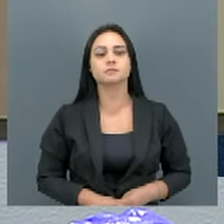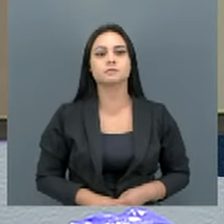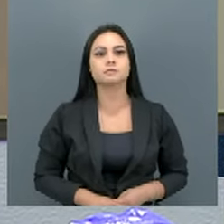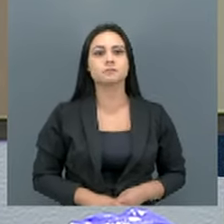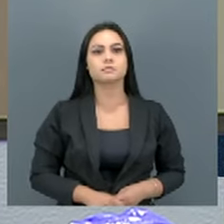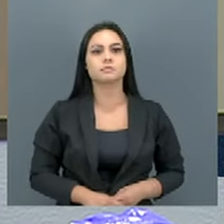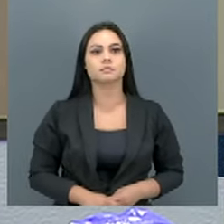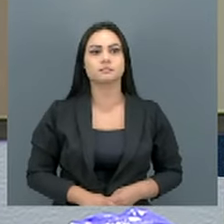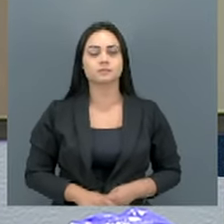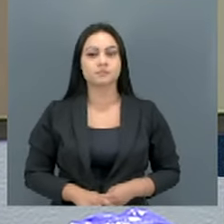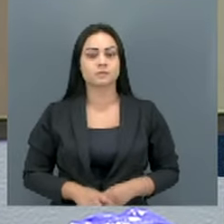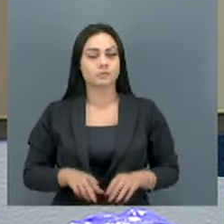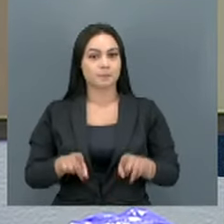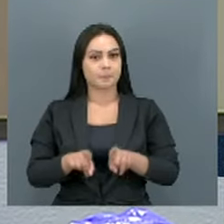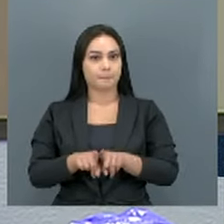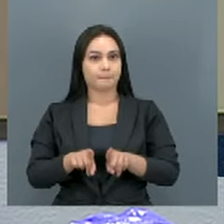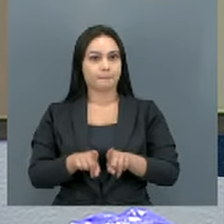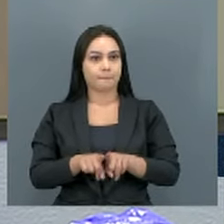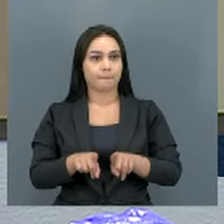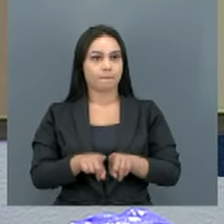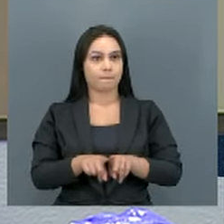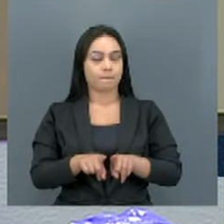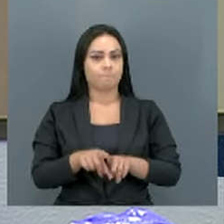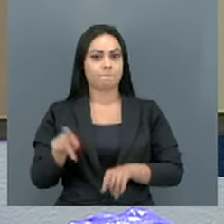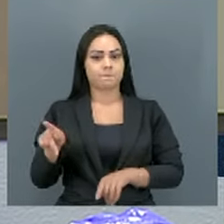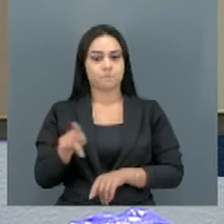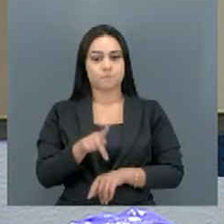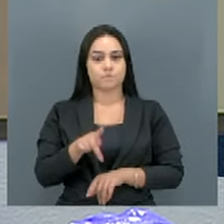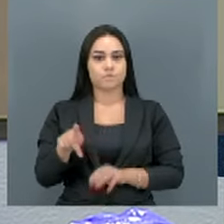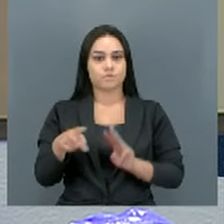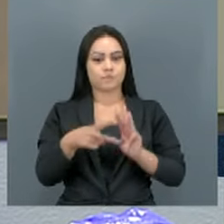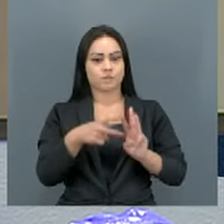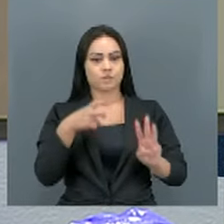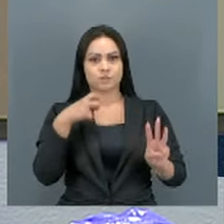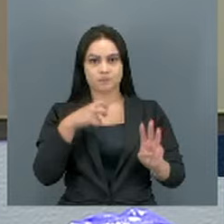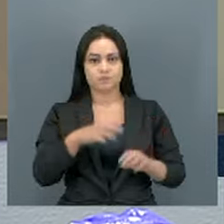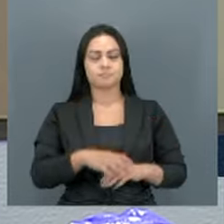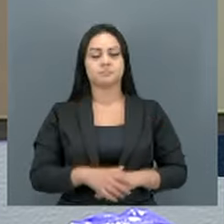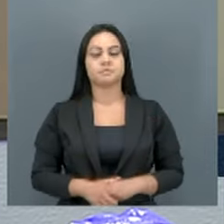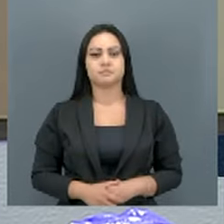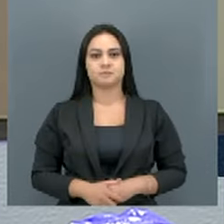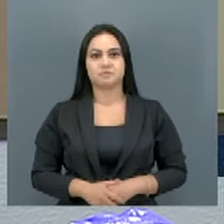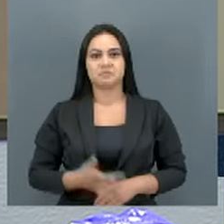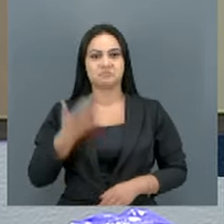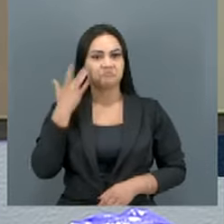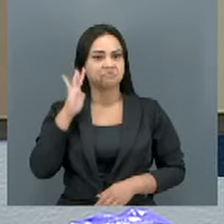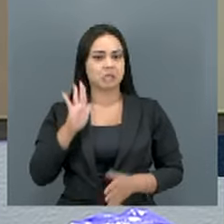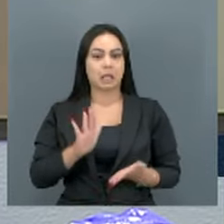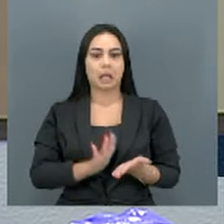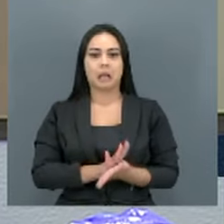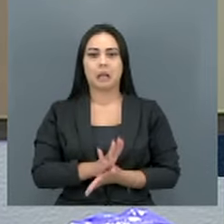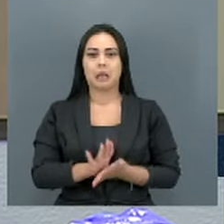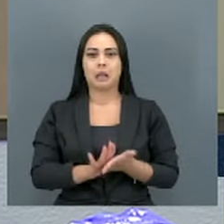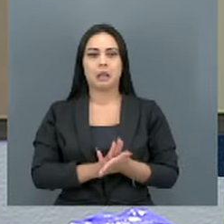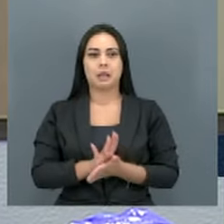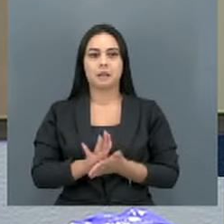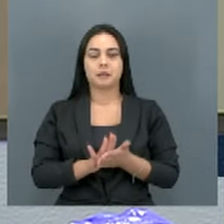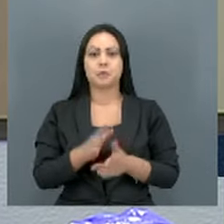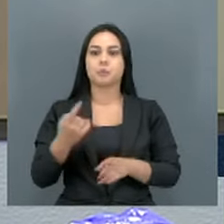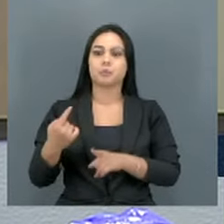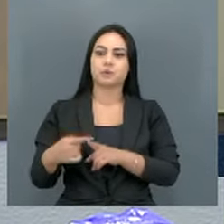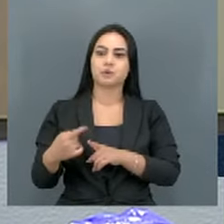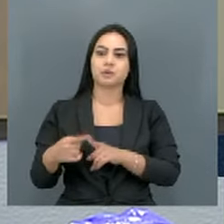E também, os professores indígenas nem saber nada. Professores